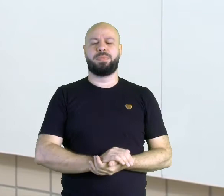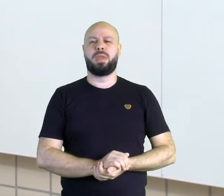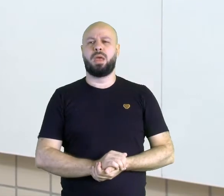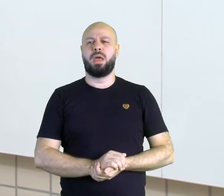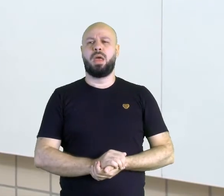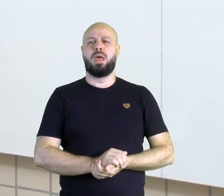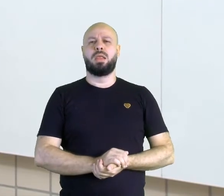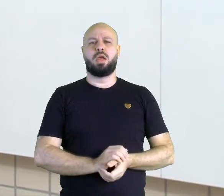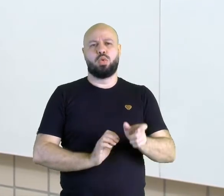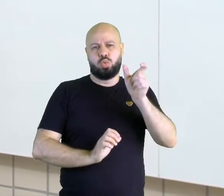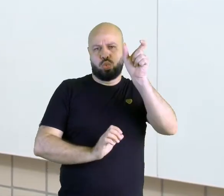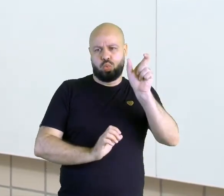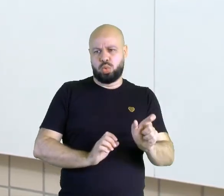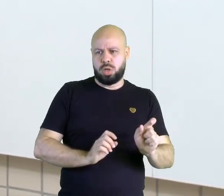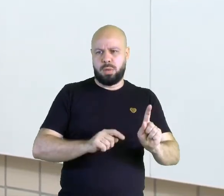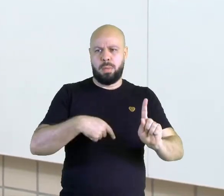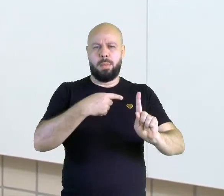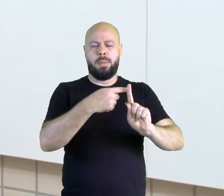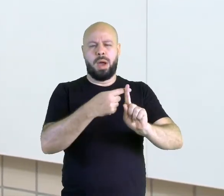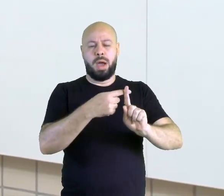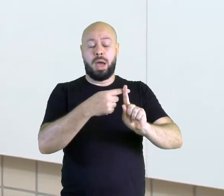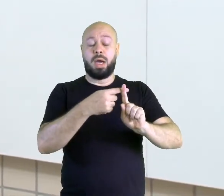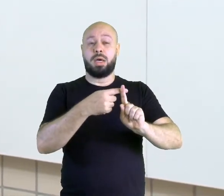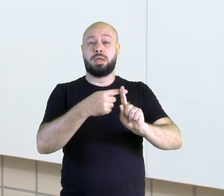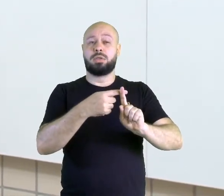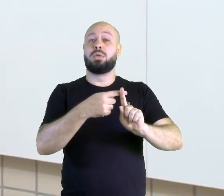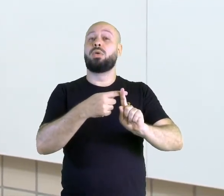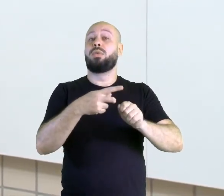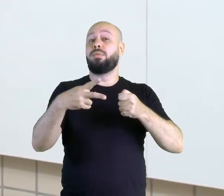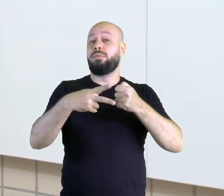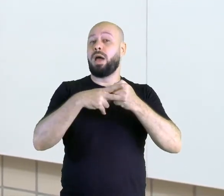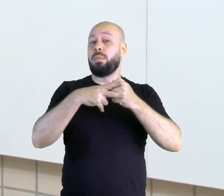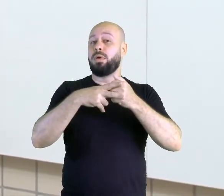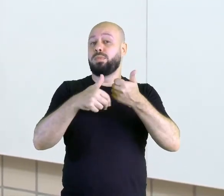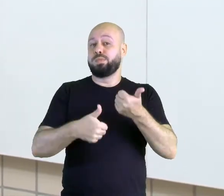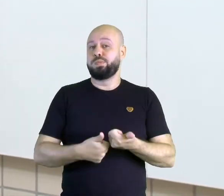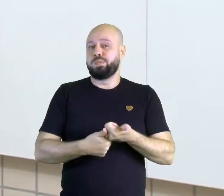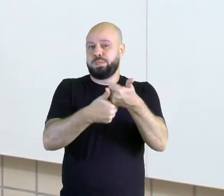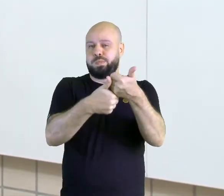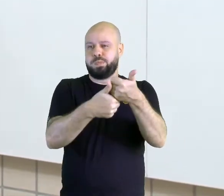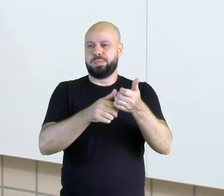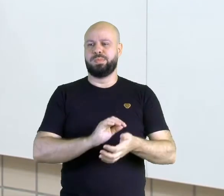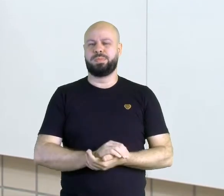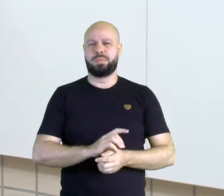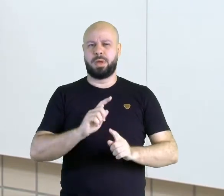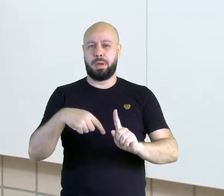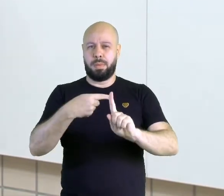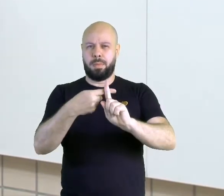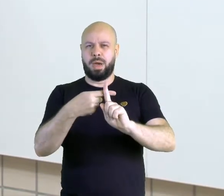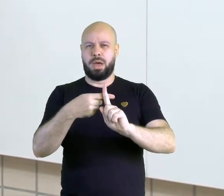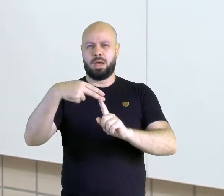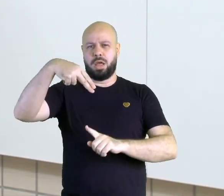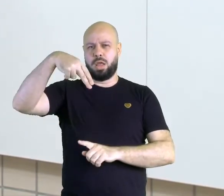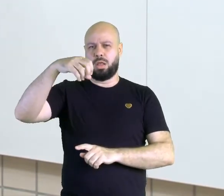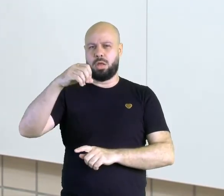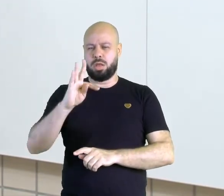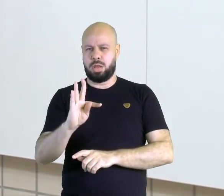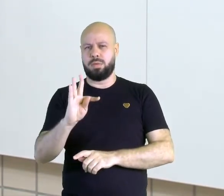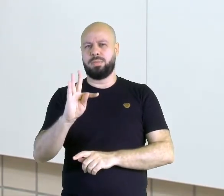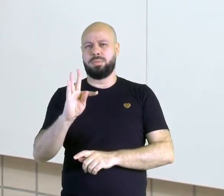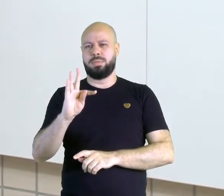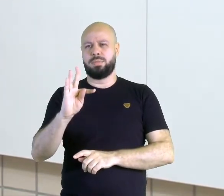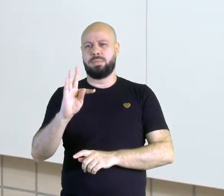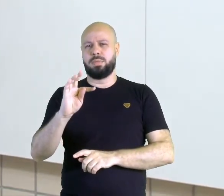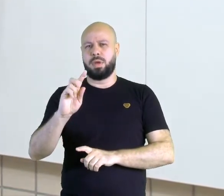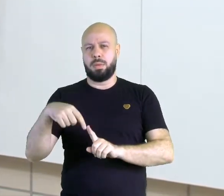verbo auxiliar, que no caso aqui é o verbo to do, né? O do, mais not,